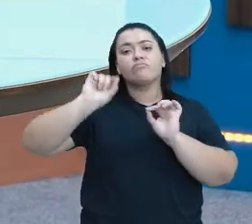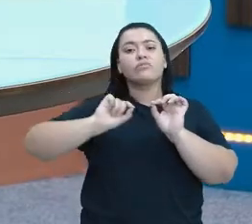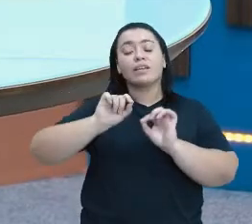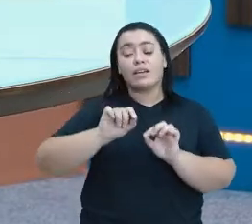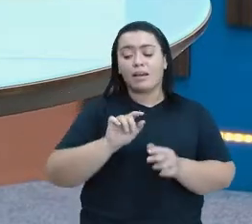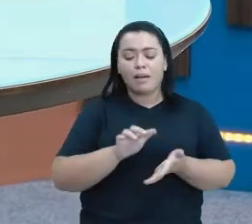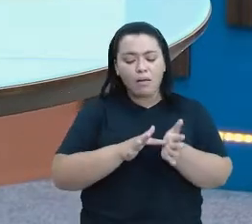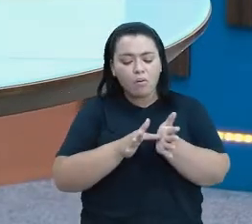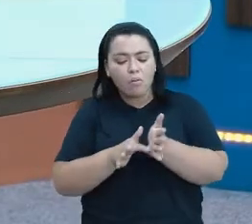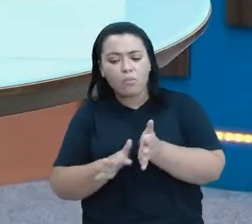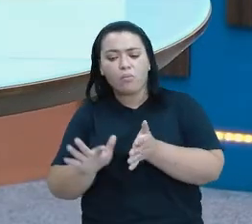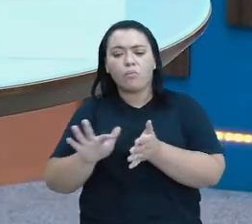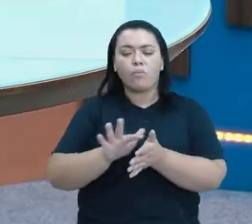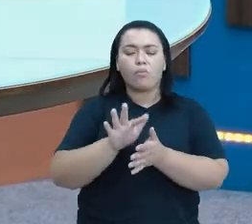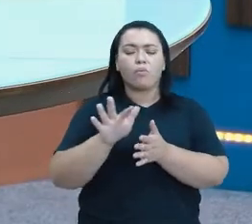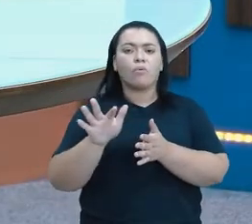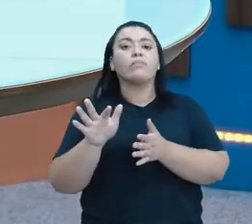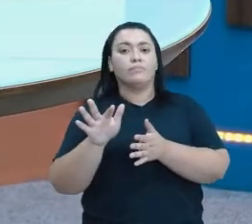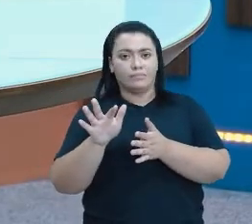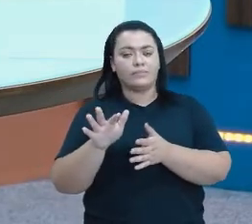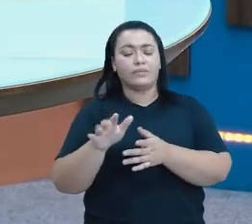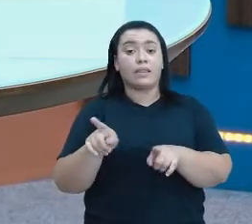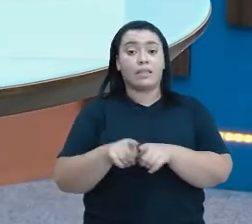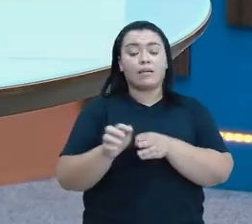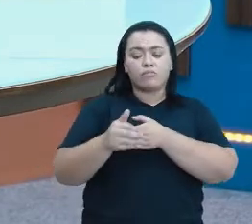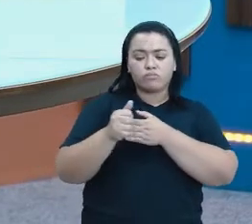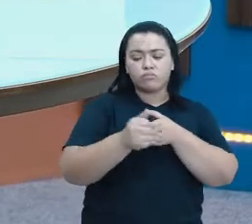a coordenação, a orientação, a